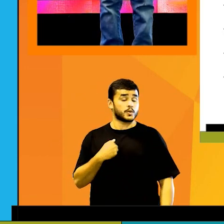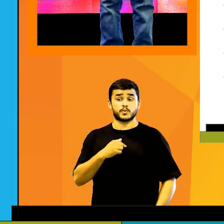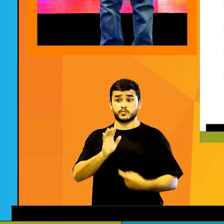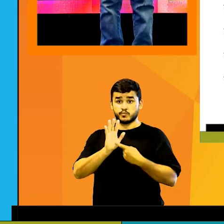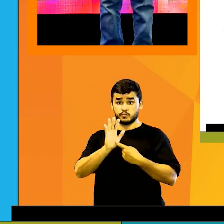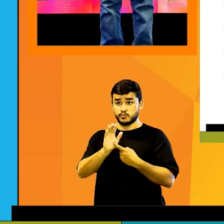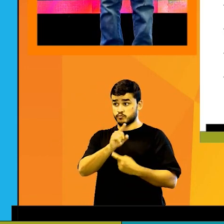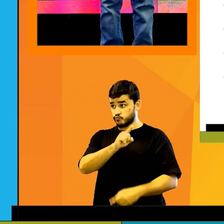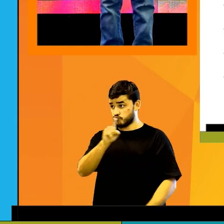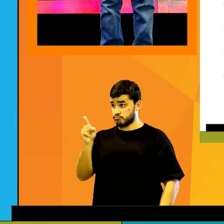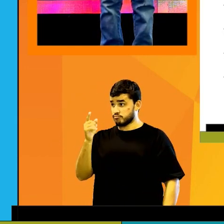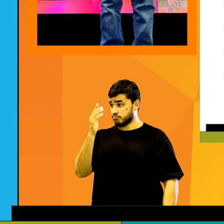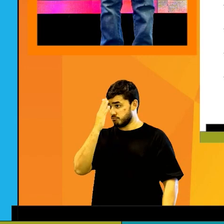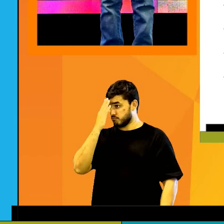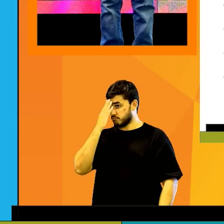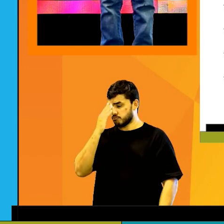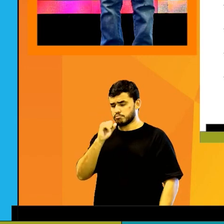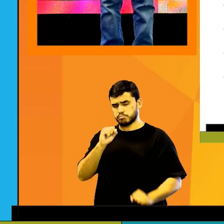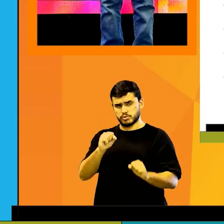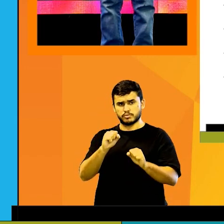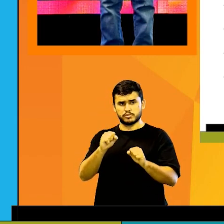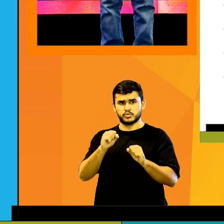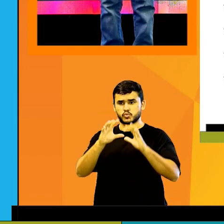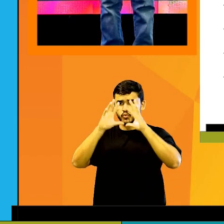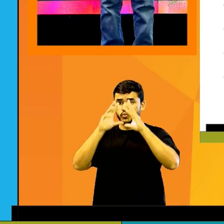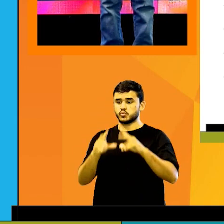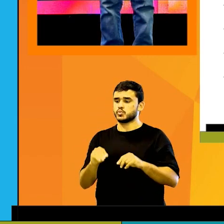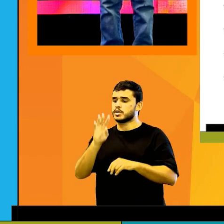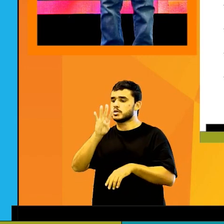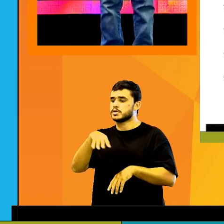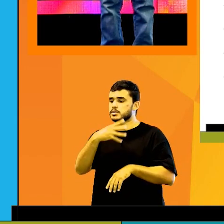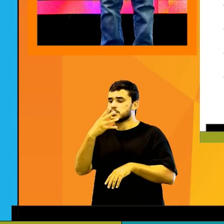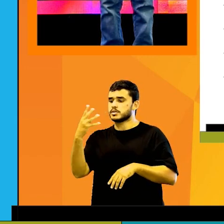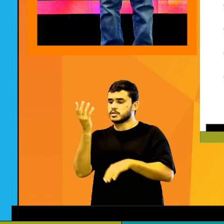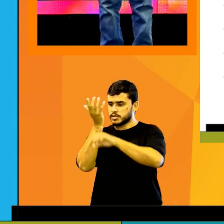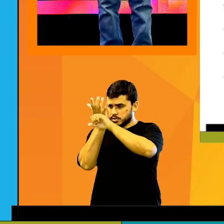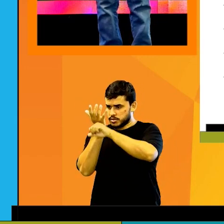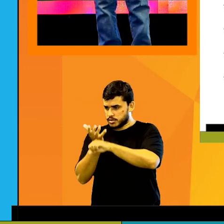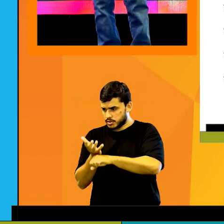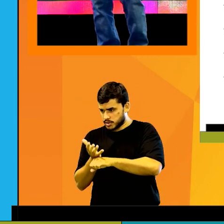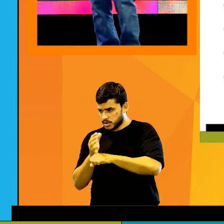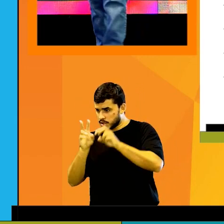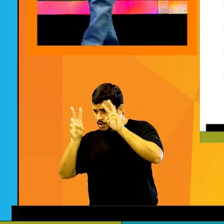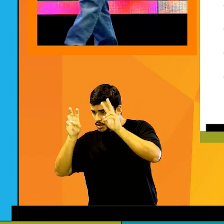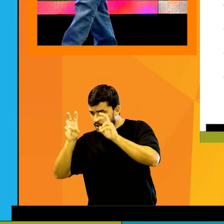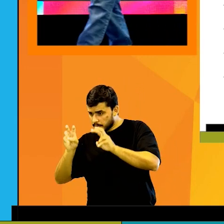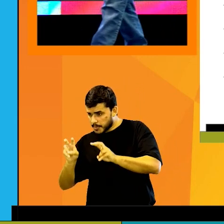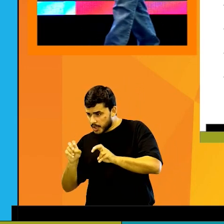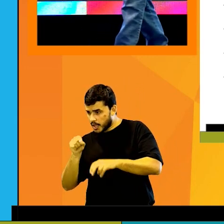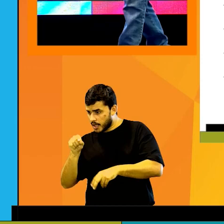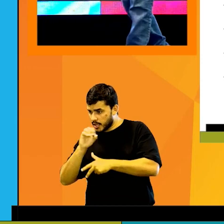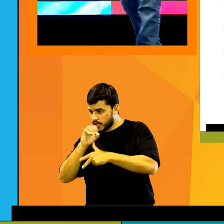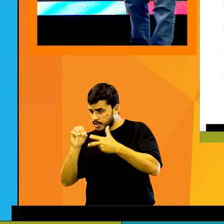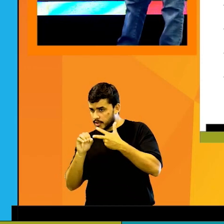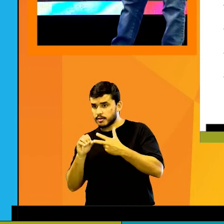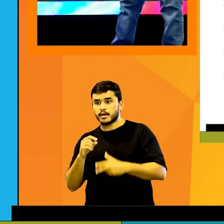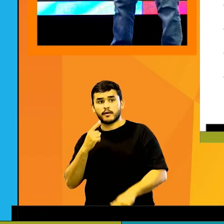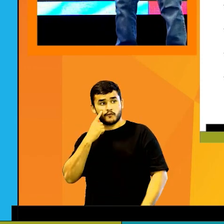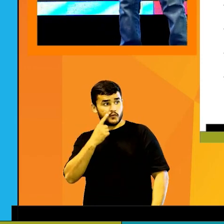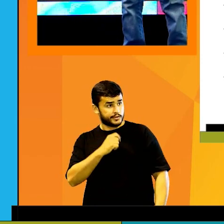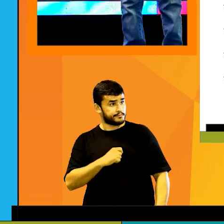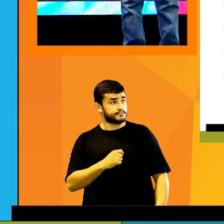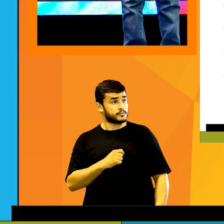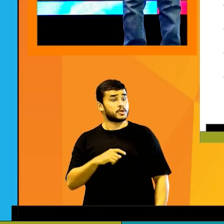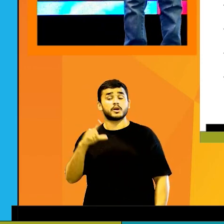se vocês forem em casa olhar no computador a grade das competências e habilidades do Enem, vocês vão perceber que